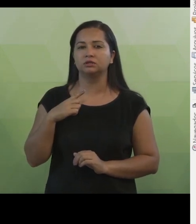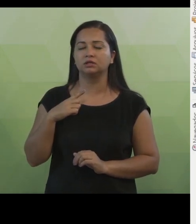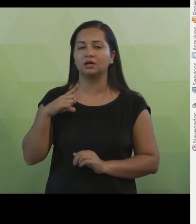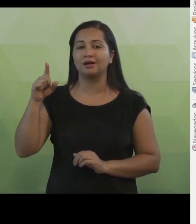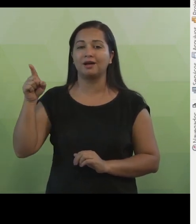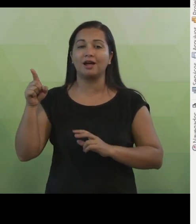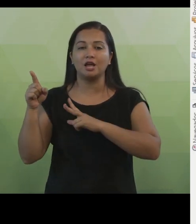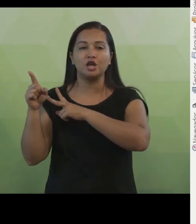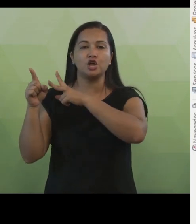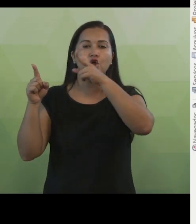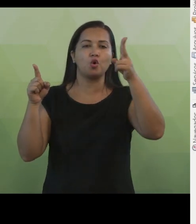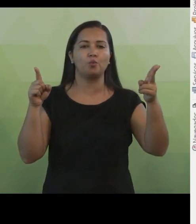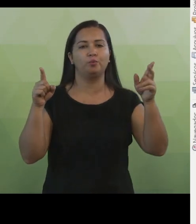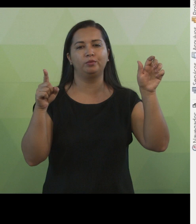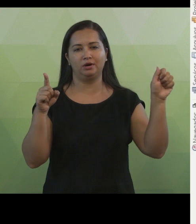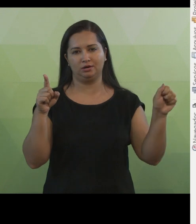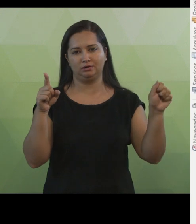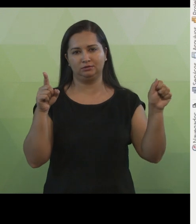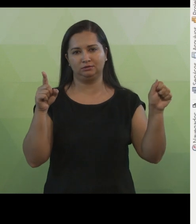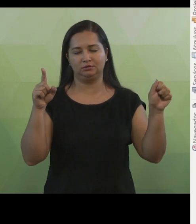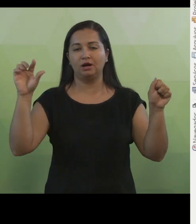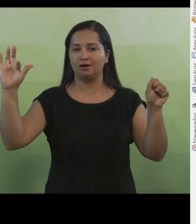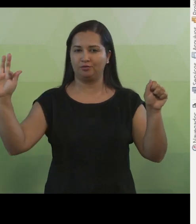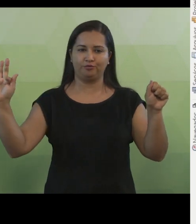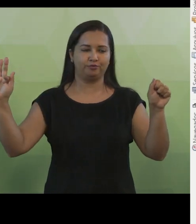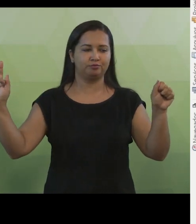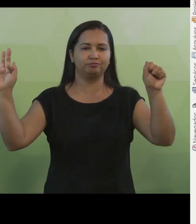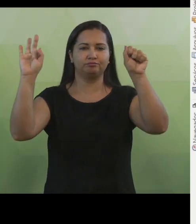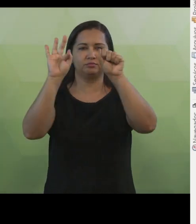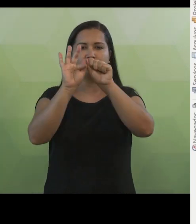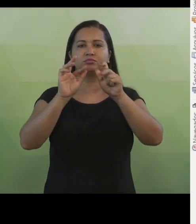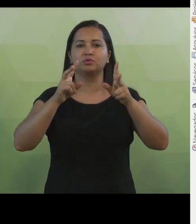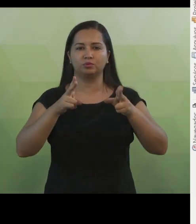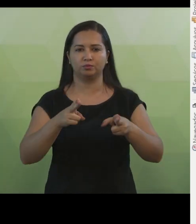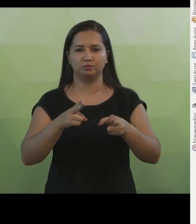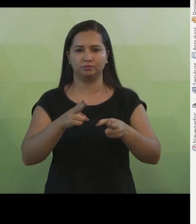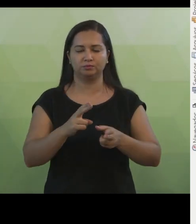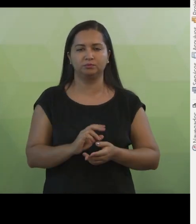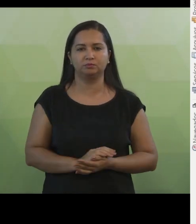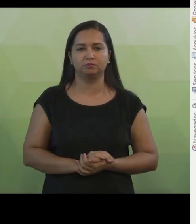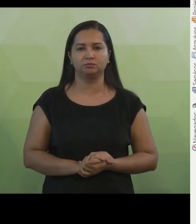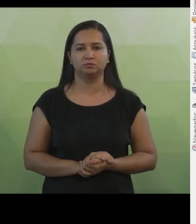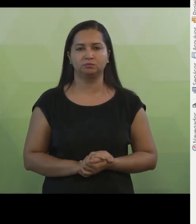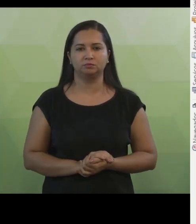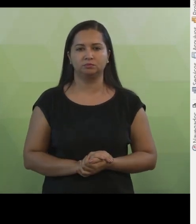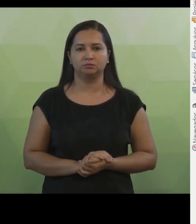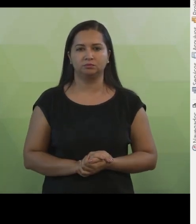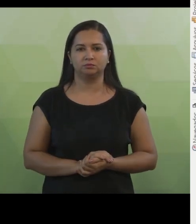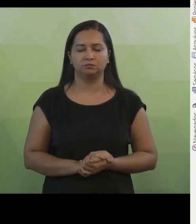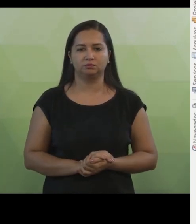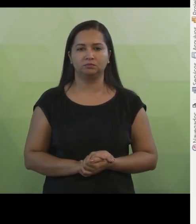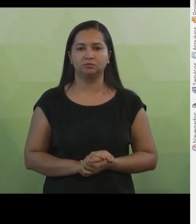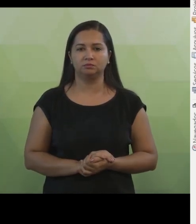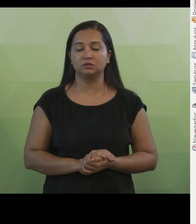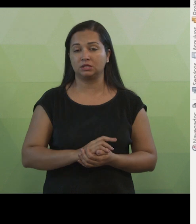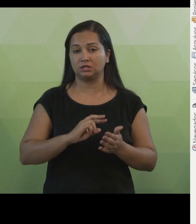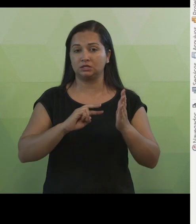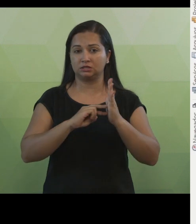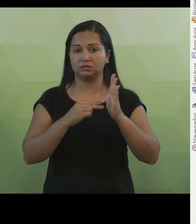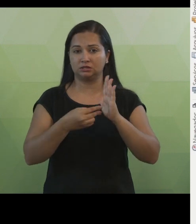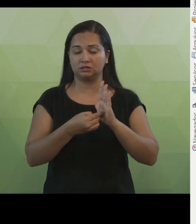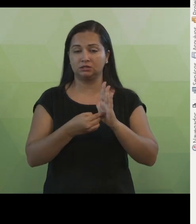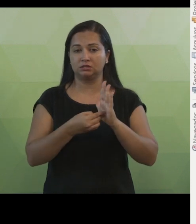Uma conversão do tipo implícita seria, por exemplo, eu falar que F, que é do tipo double,